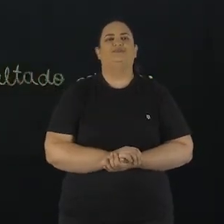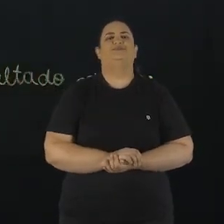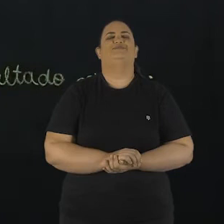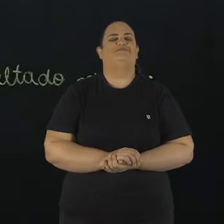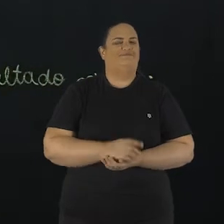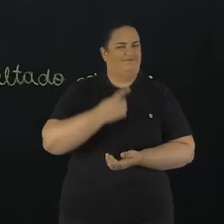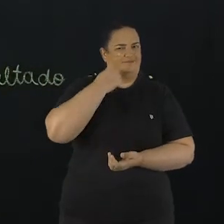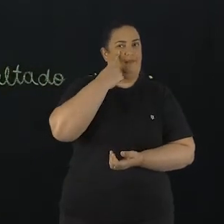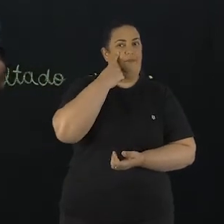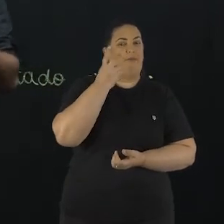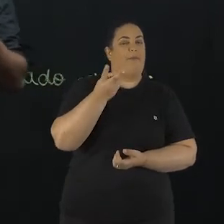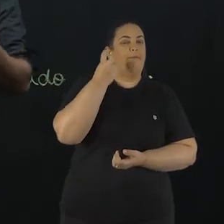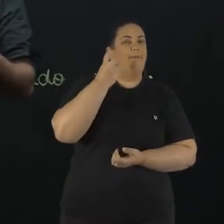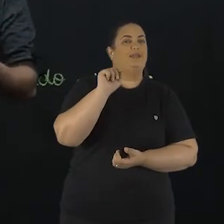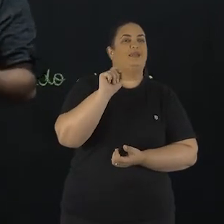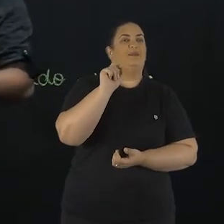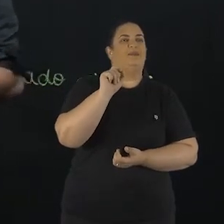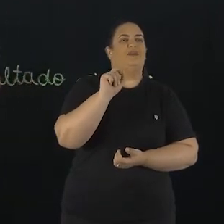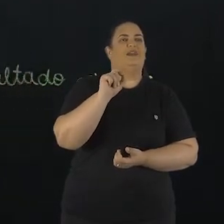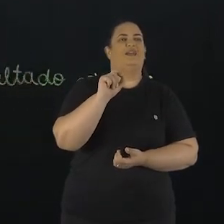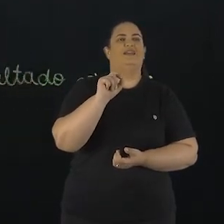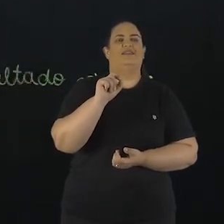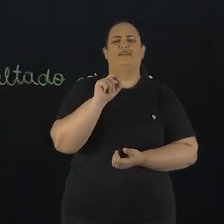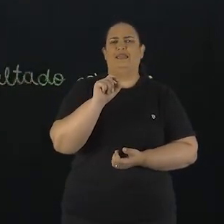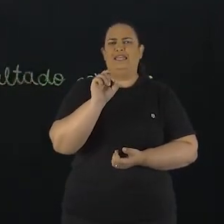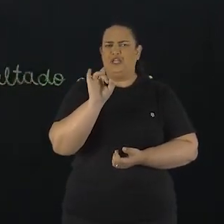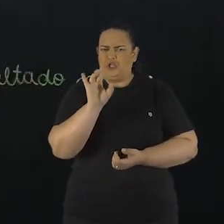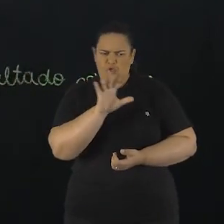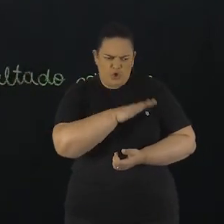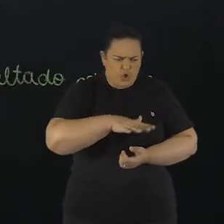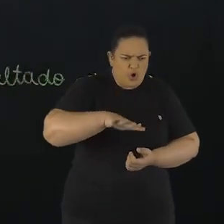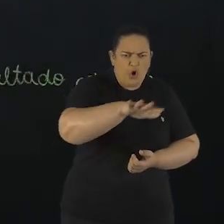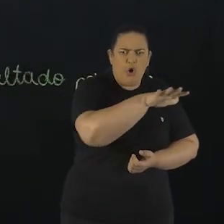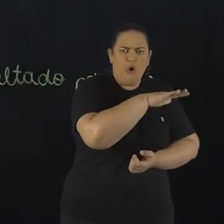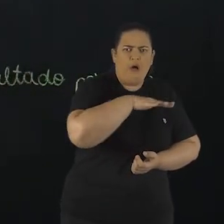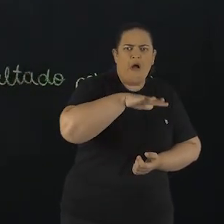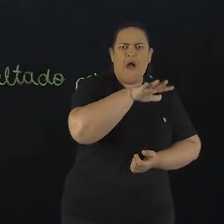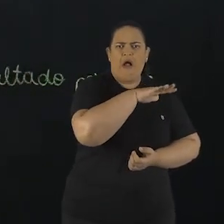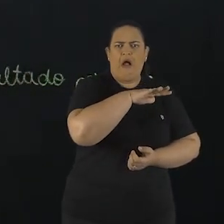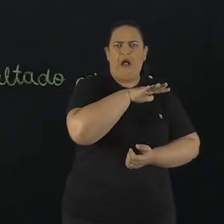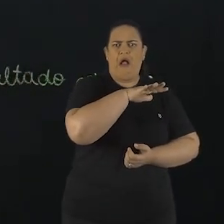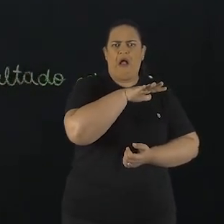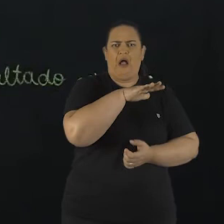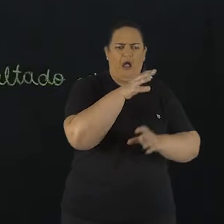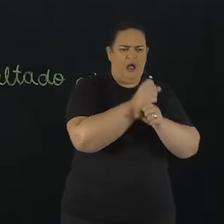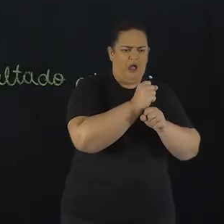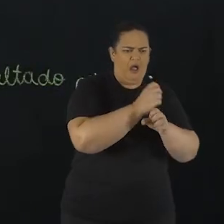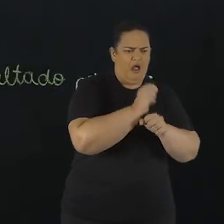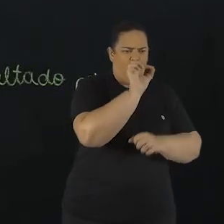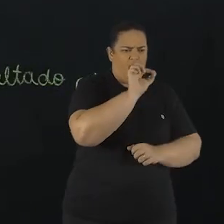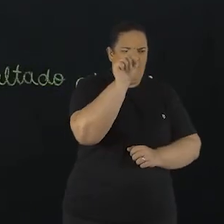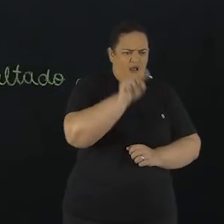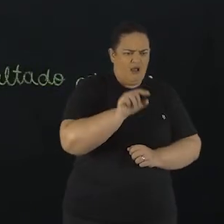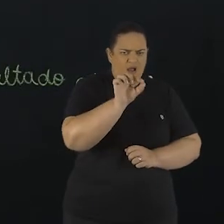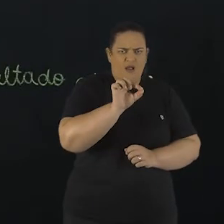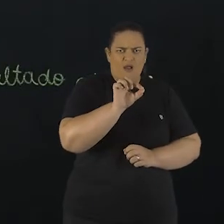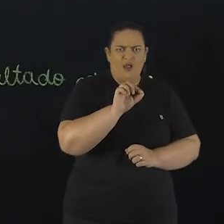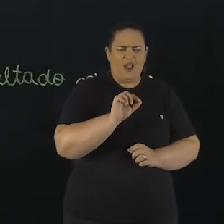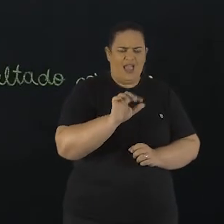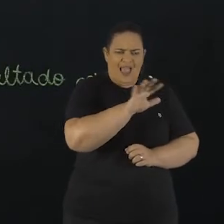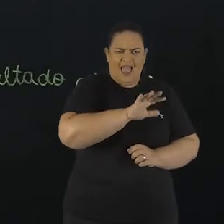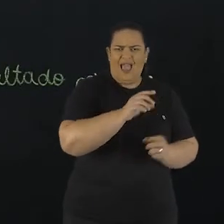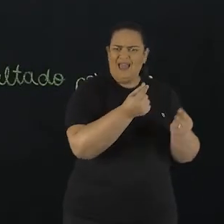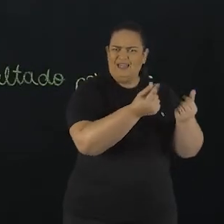consegue verificar que, realmente, nem sempre trabalhar com porcentagem vai envolver somente